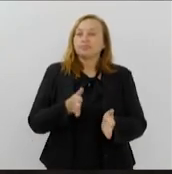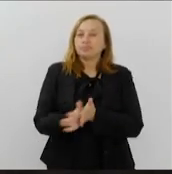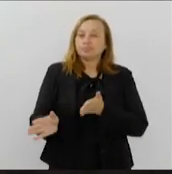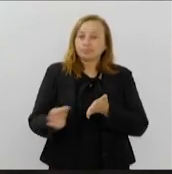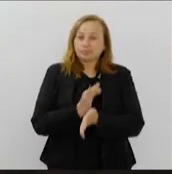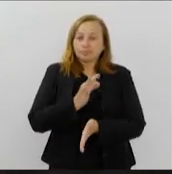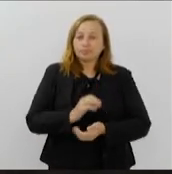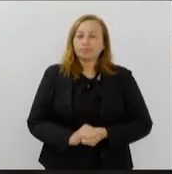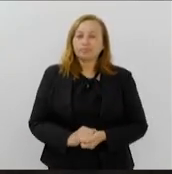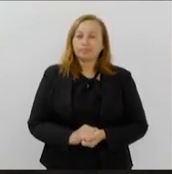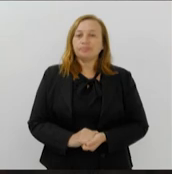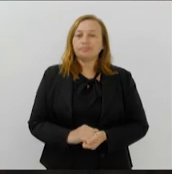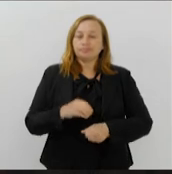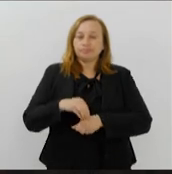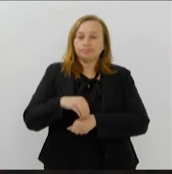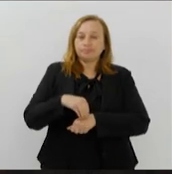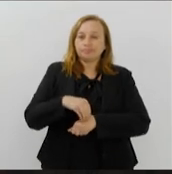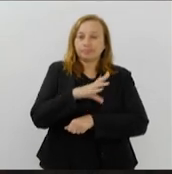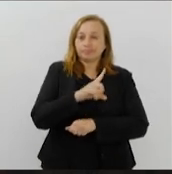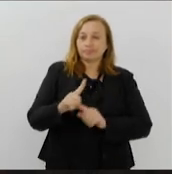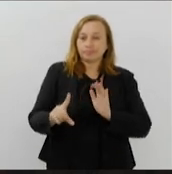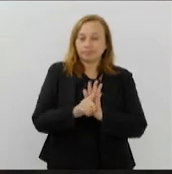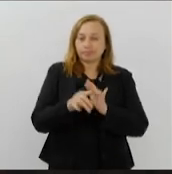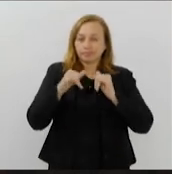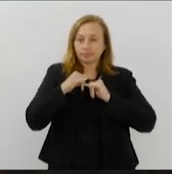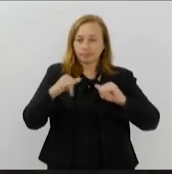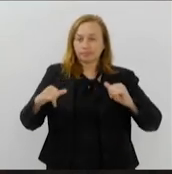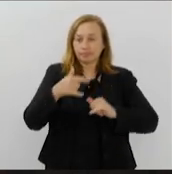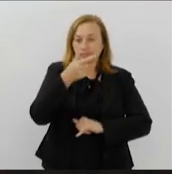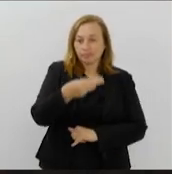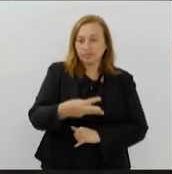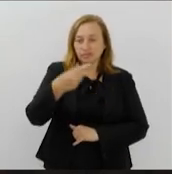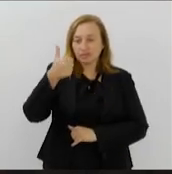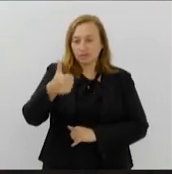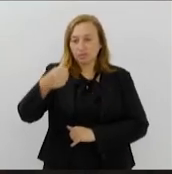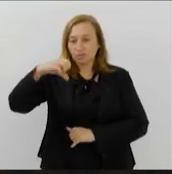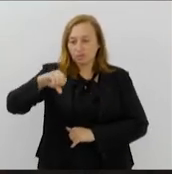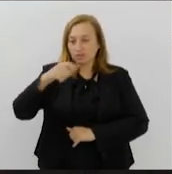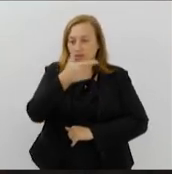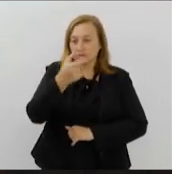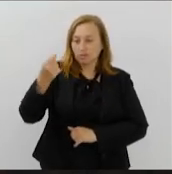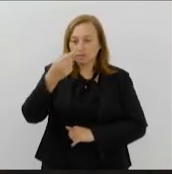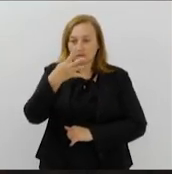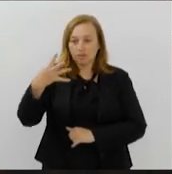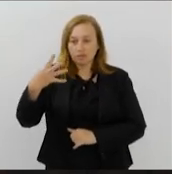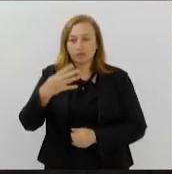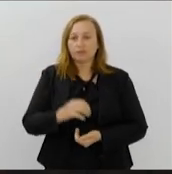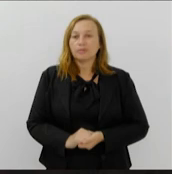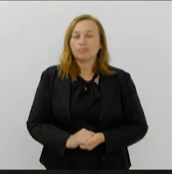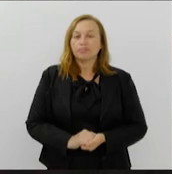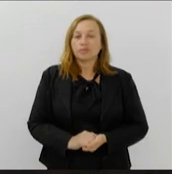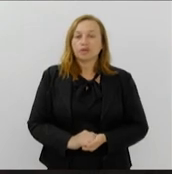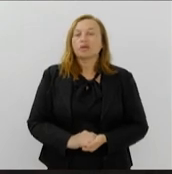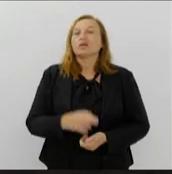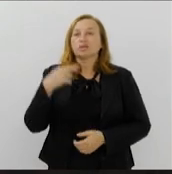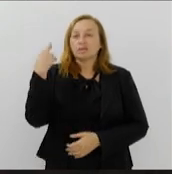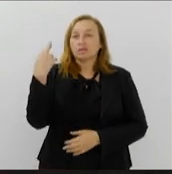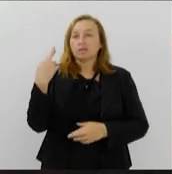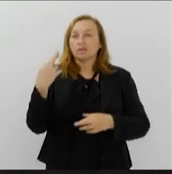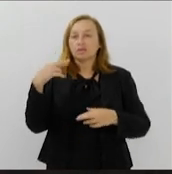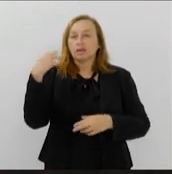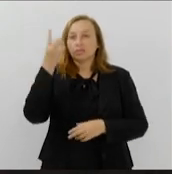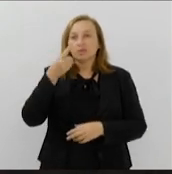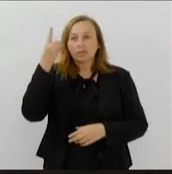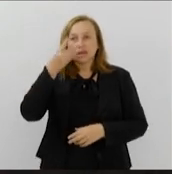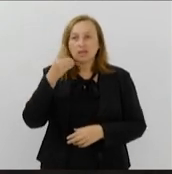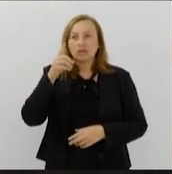publicação. Anuncio indicação legislativa número 319 de 2024, de autoria do deputado Yuri,